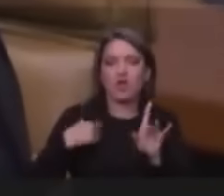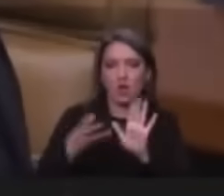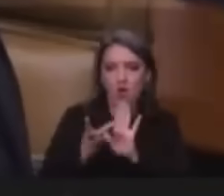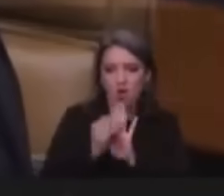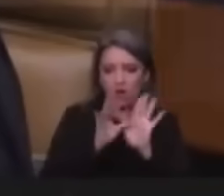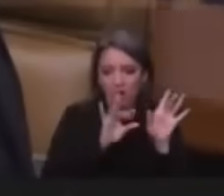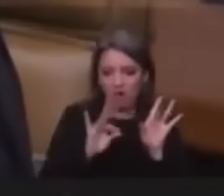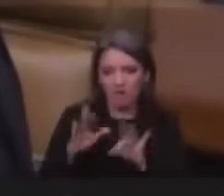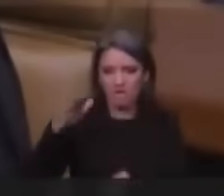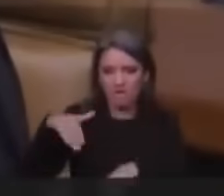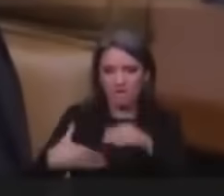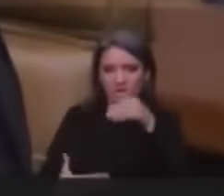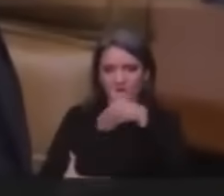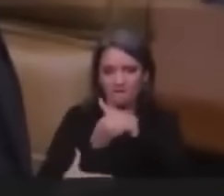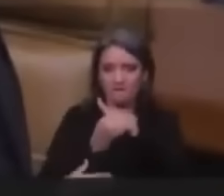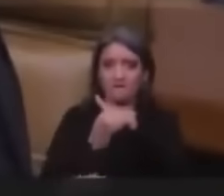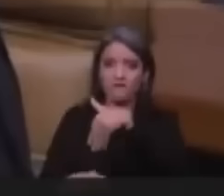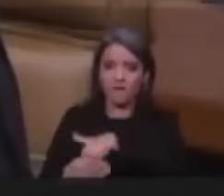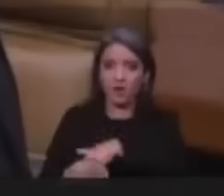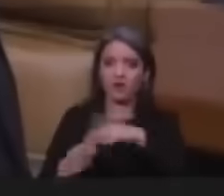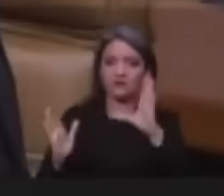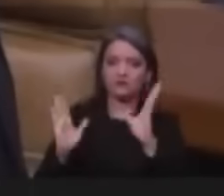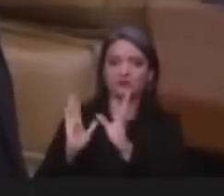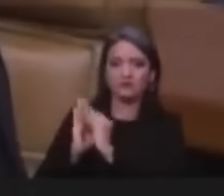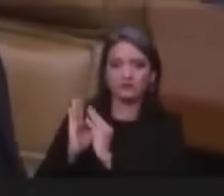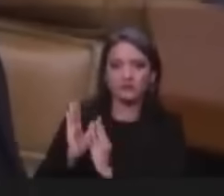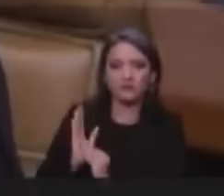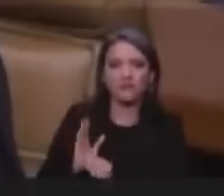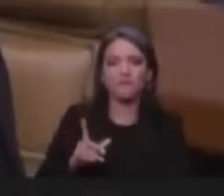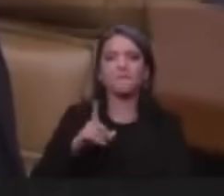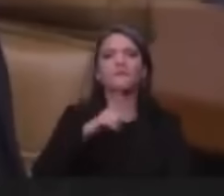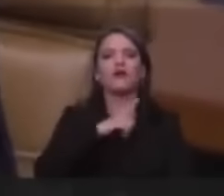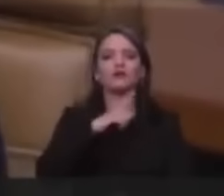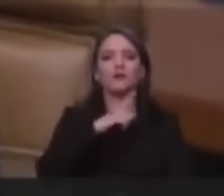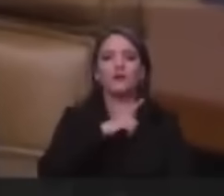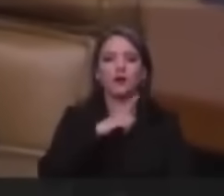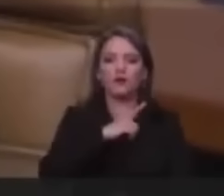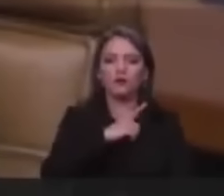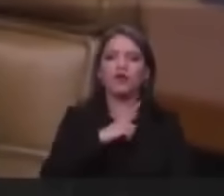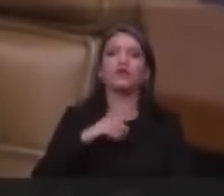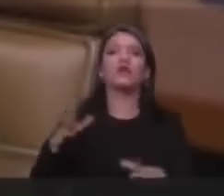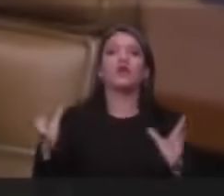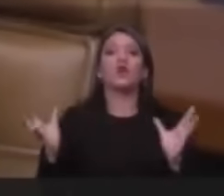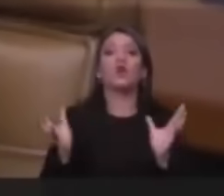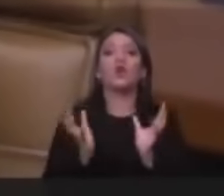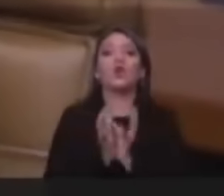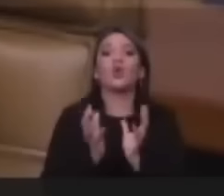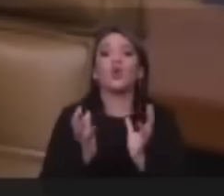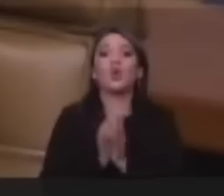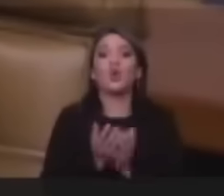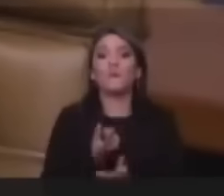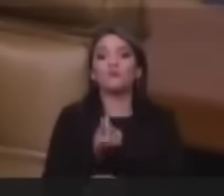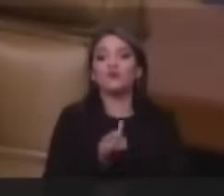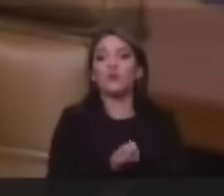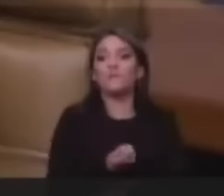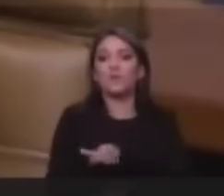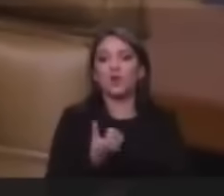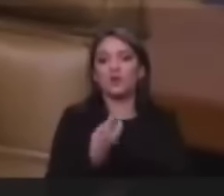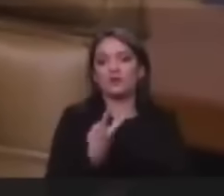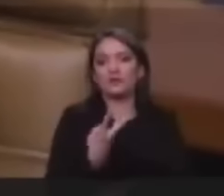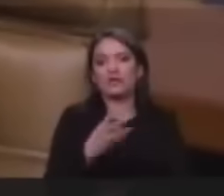diz que fez uma doação de 380 para o grupo Patriotas Veja por exemplo é um